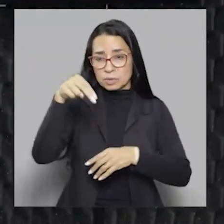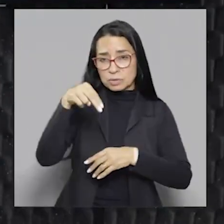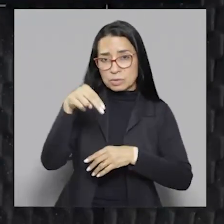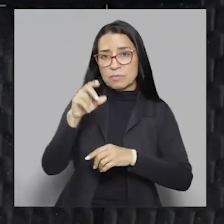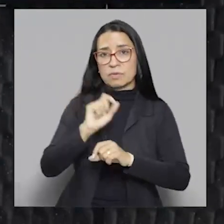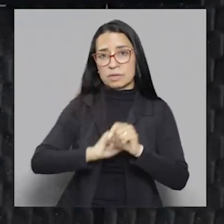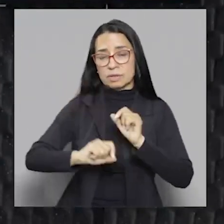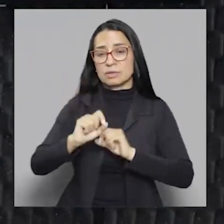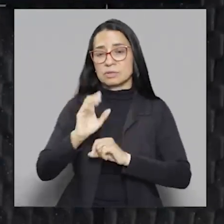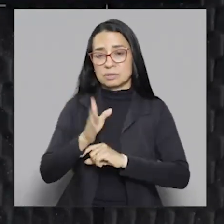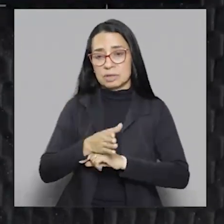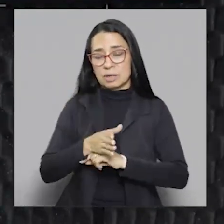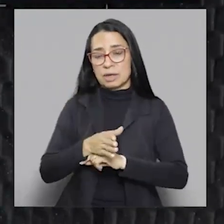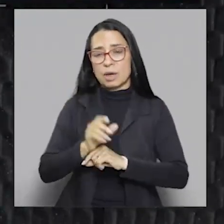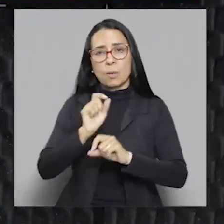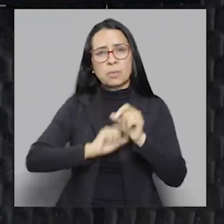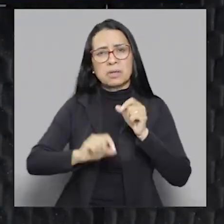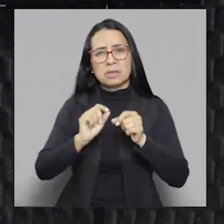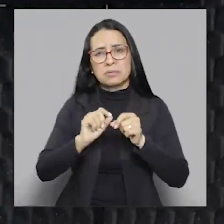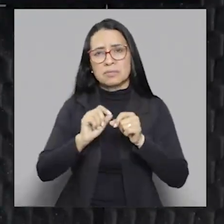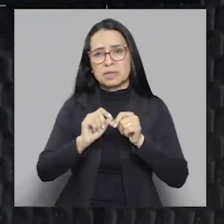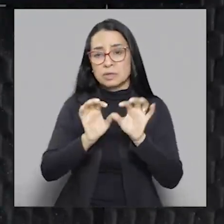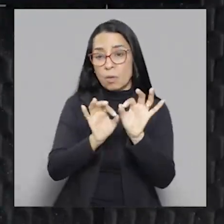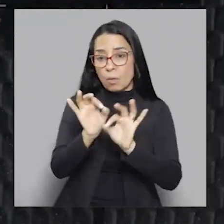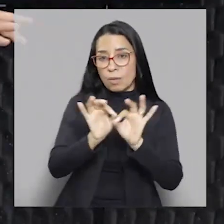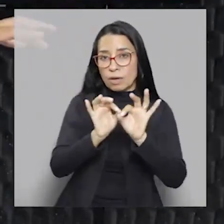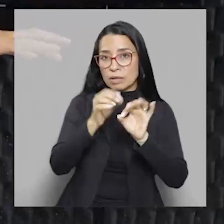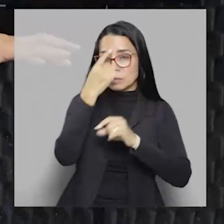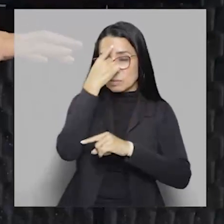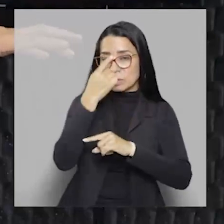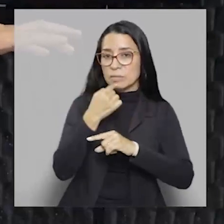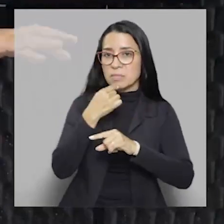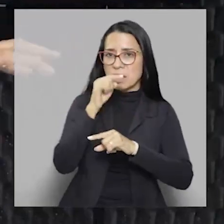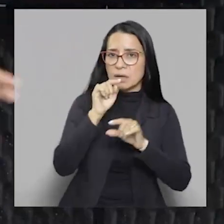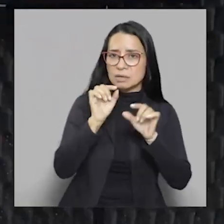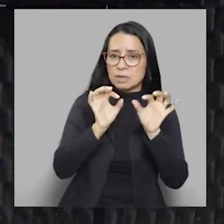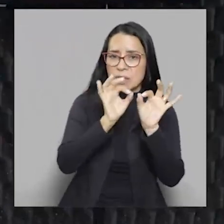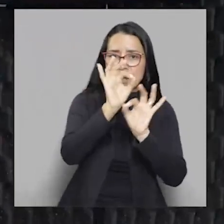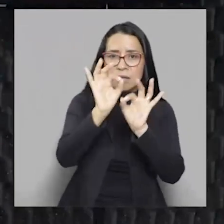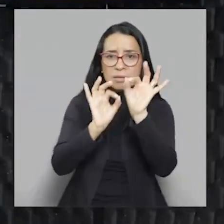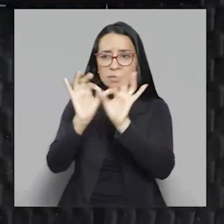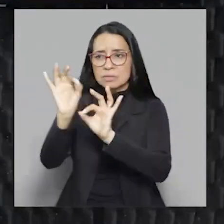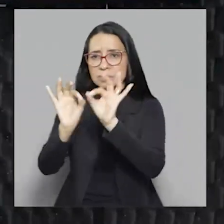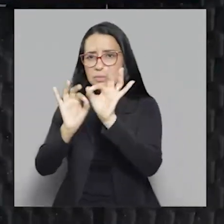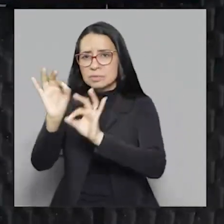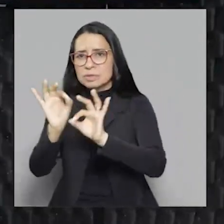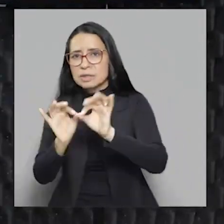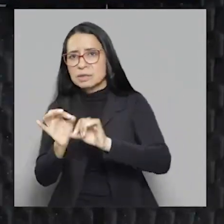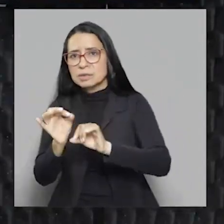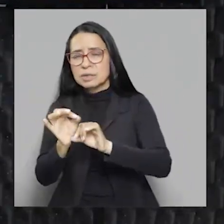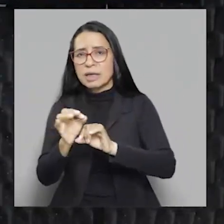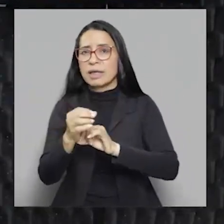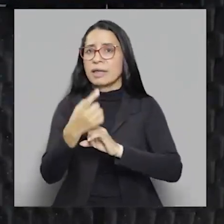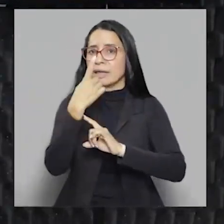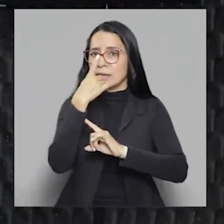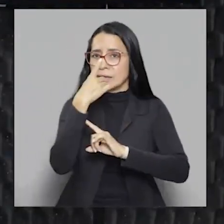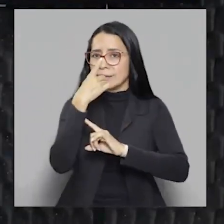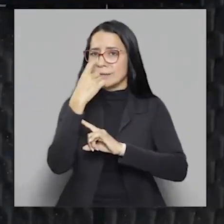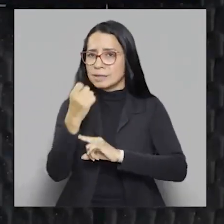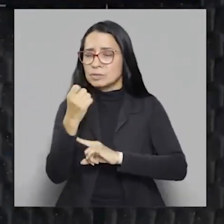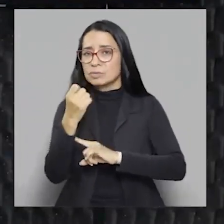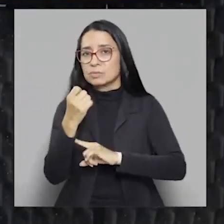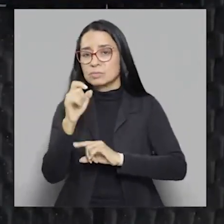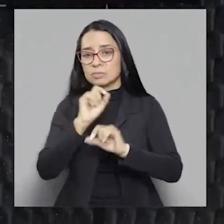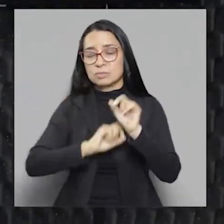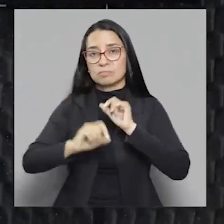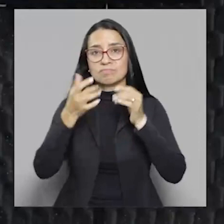conhecidíssima aqui no Brasil. Né? O que ele fez? Ele montou uma imagem através de sucata e lixo. Ou seja, quando o artista